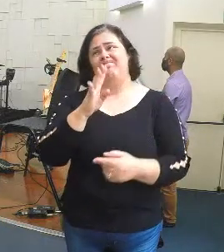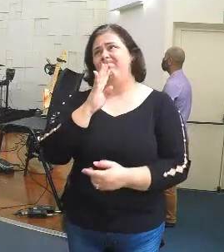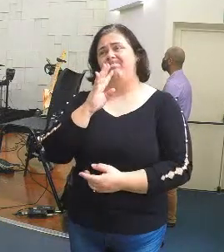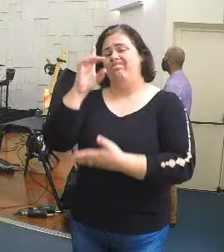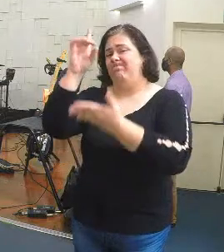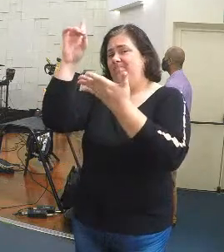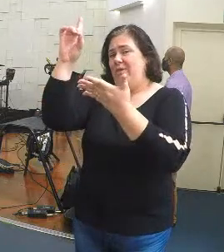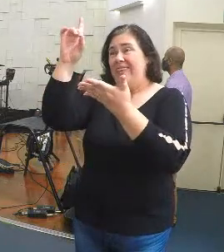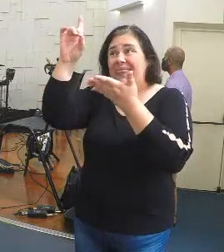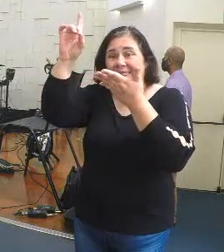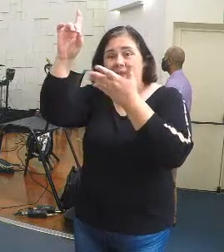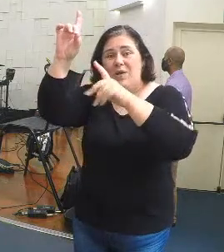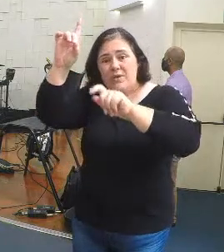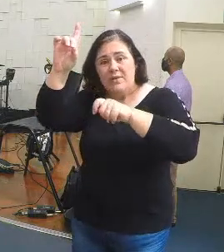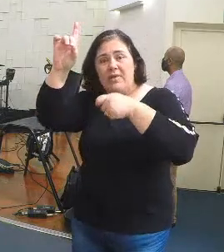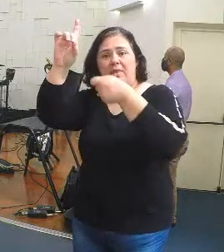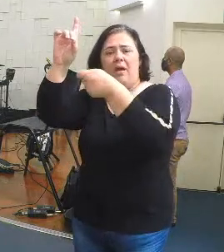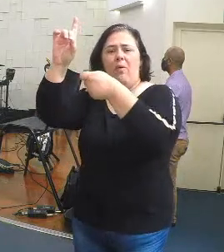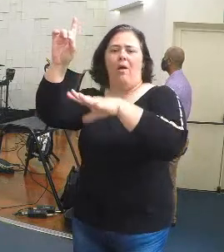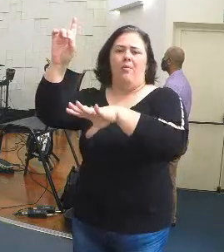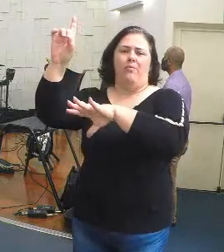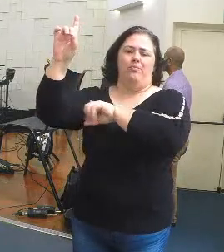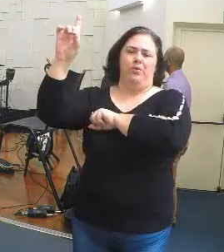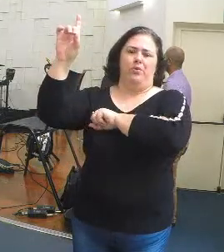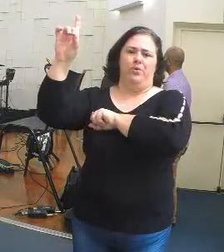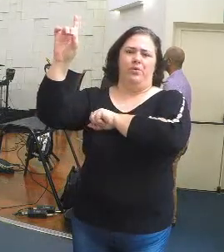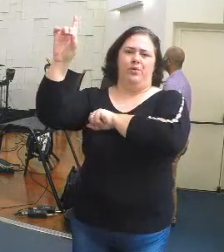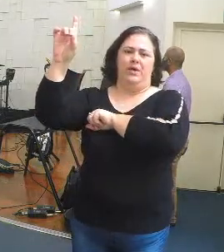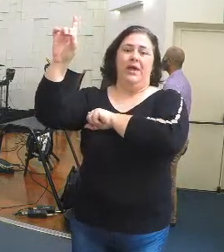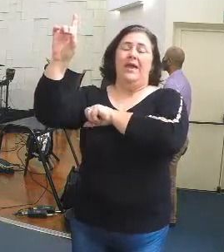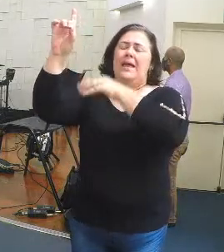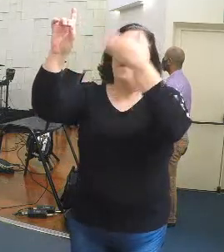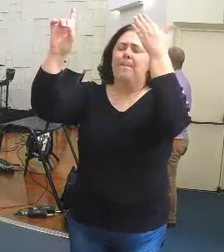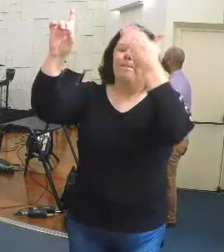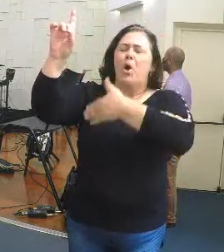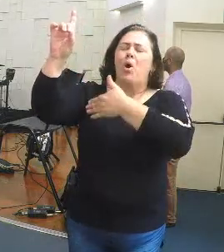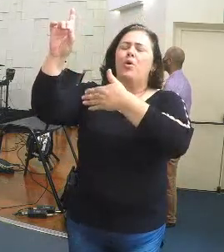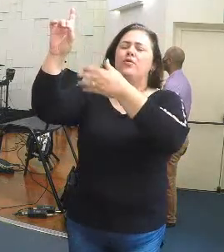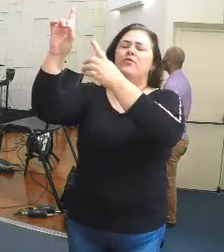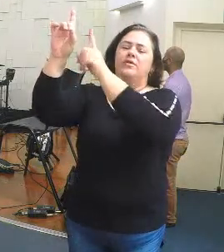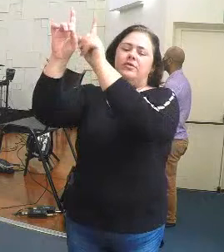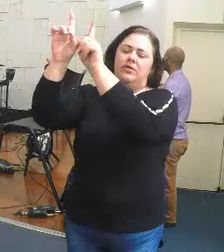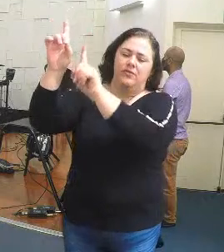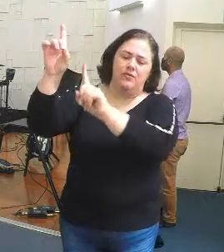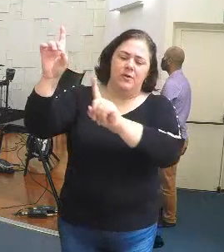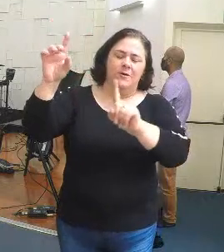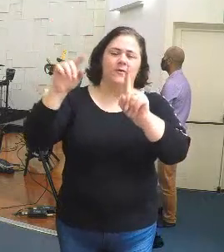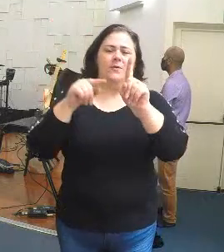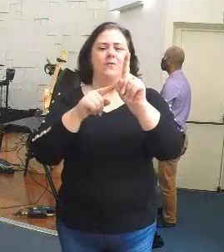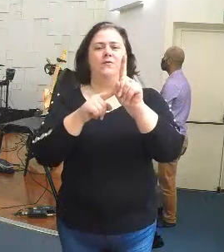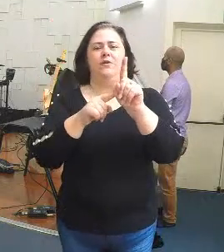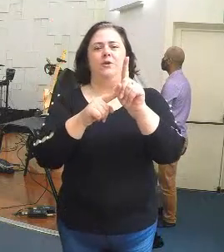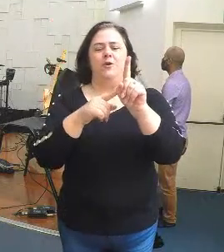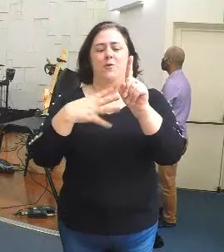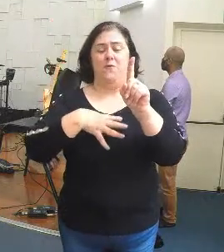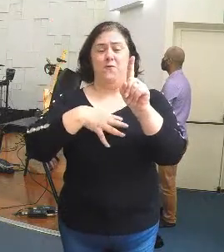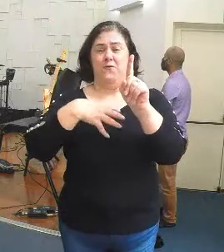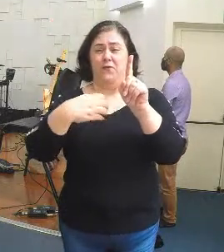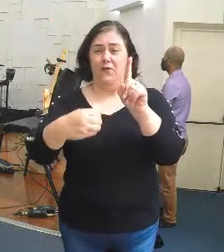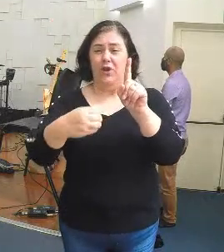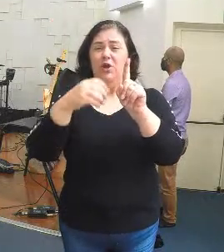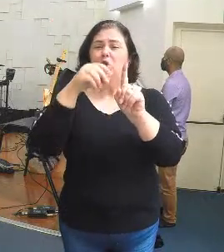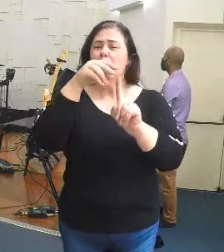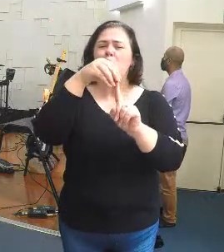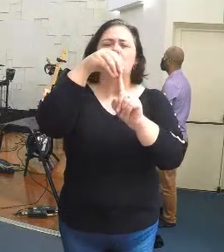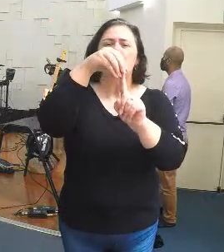amor. Nisto se manifestou o amor de Deus em nós, em haver Deus enviado o seu Filho unigênito